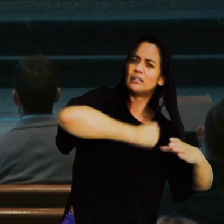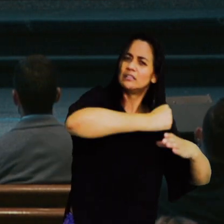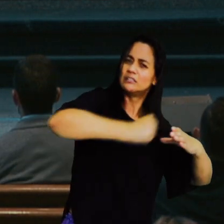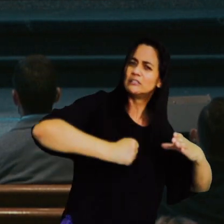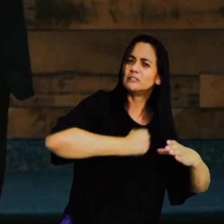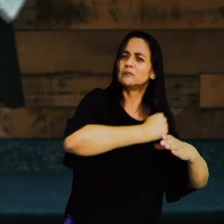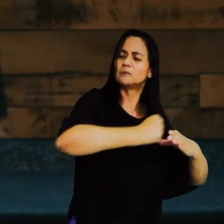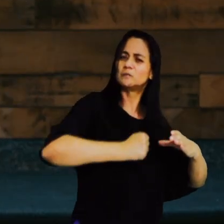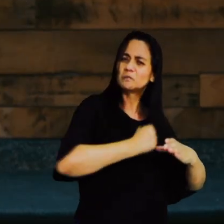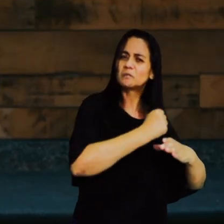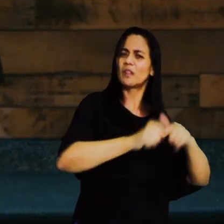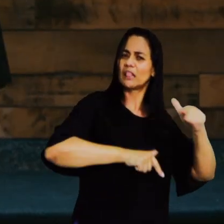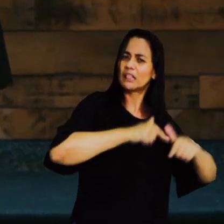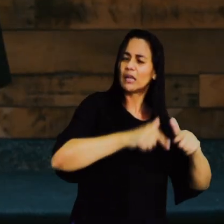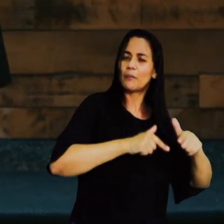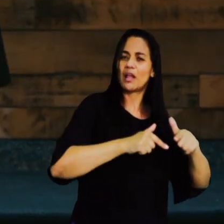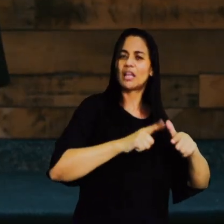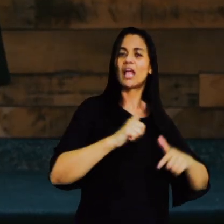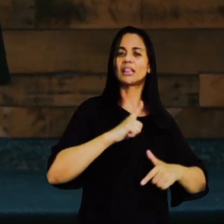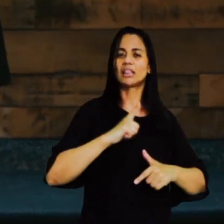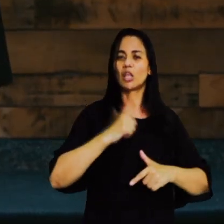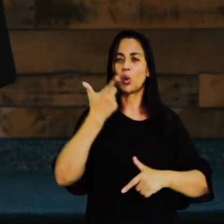está acontecendo na cozinha.